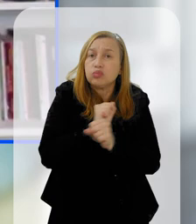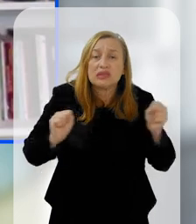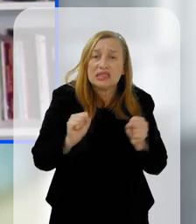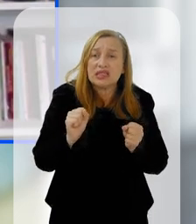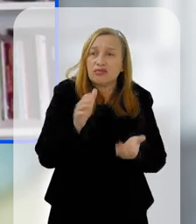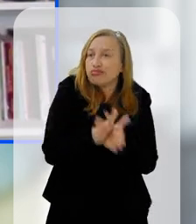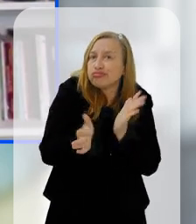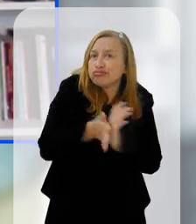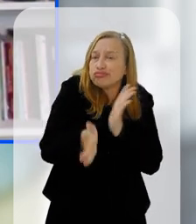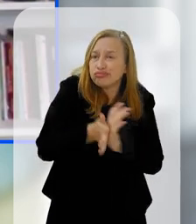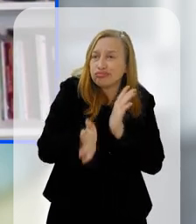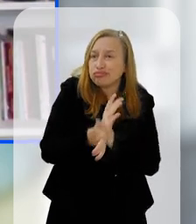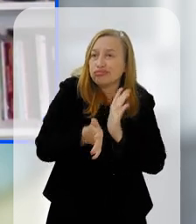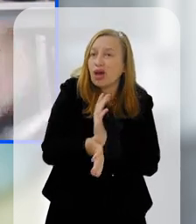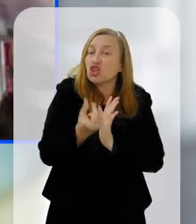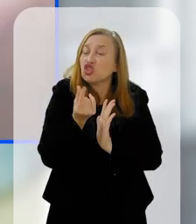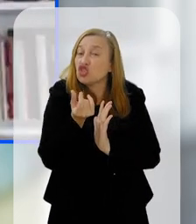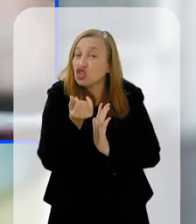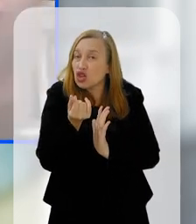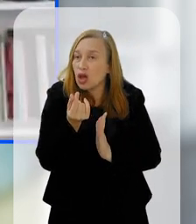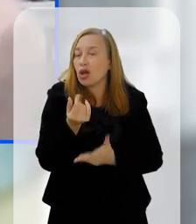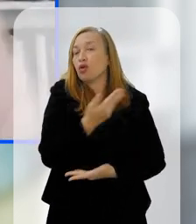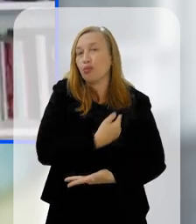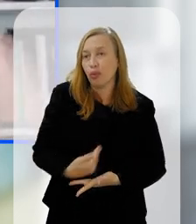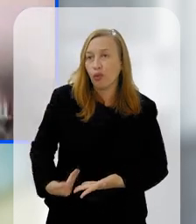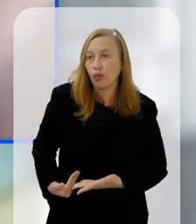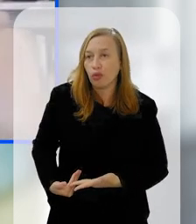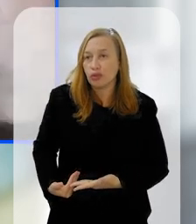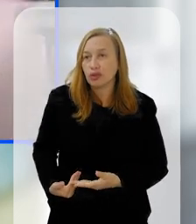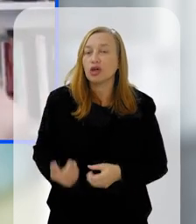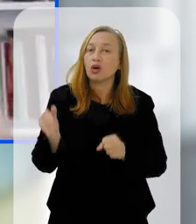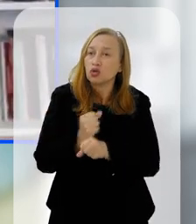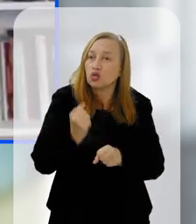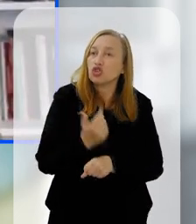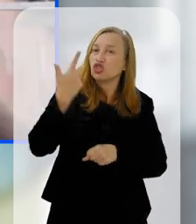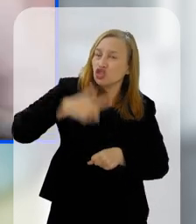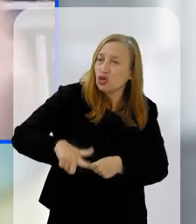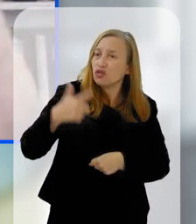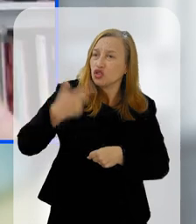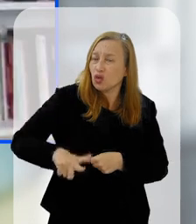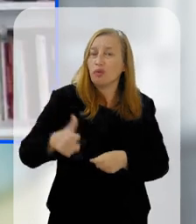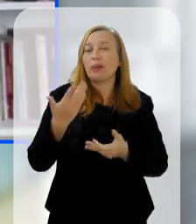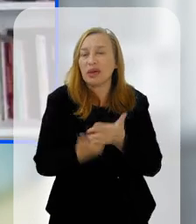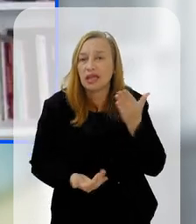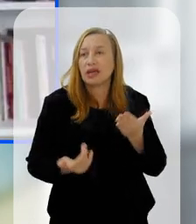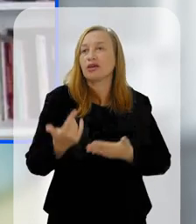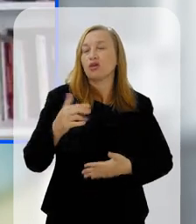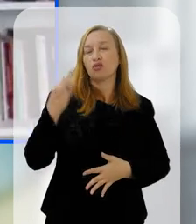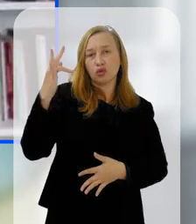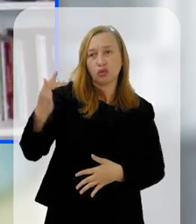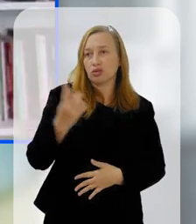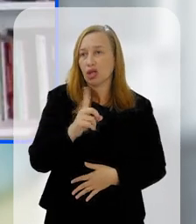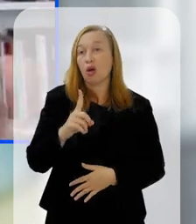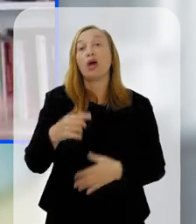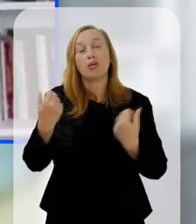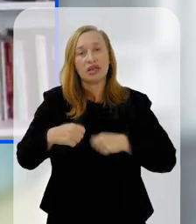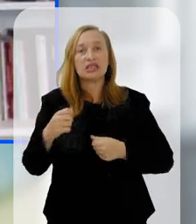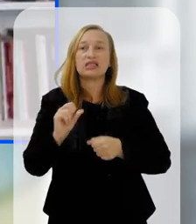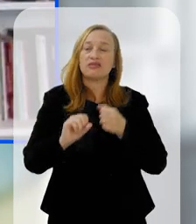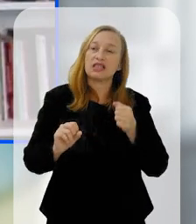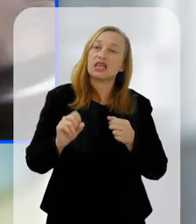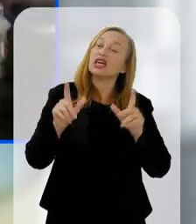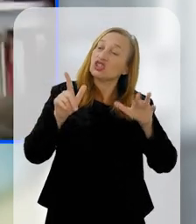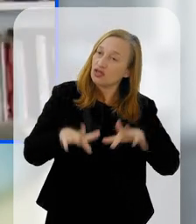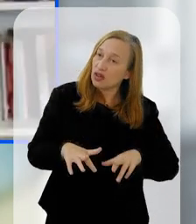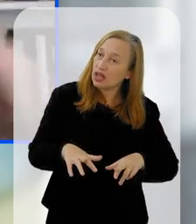mais jeito a gente gastar dinheiro, que afinal de contas é dinheiro da sociedade, é dinheiro público, Para ficar reconstruindo reconstruindo e para reconstruindo. perder tudo ali adiante.